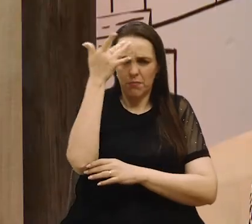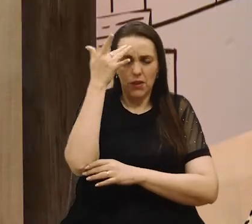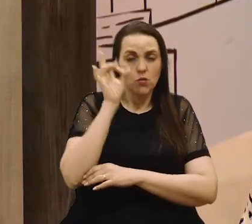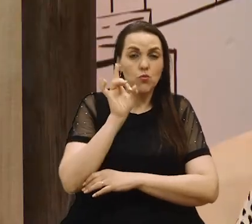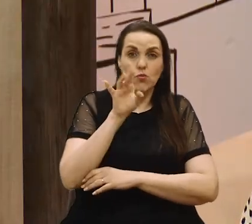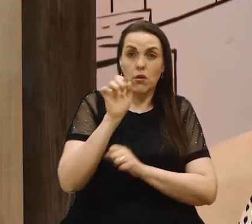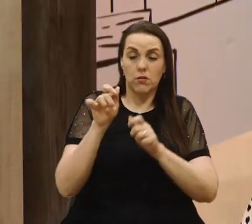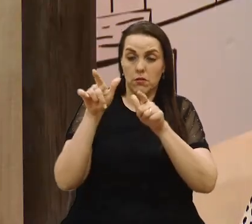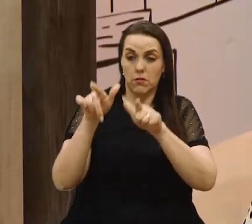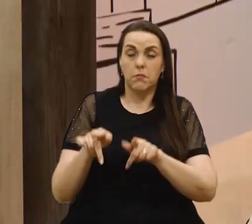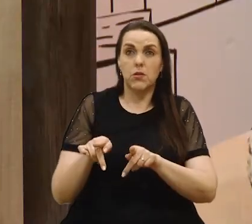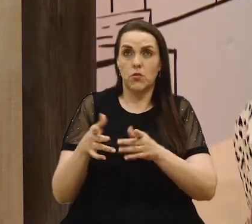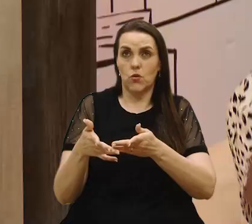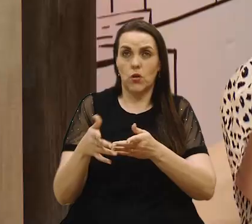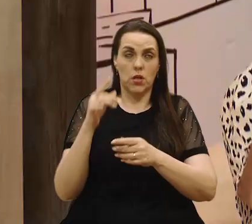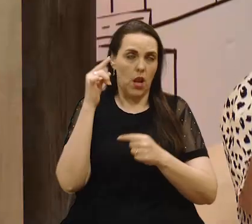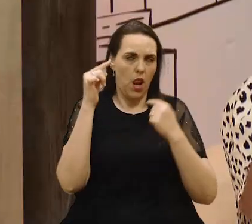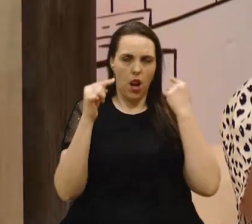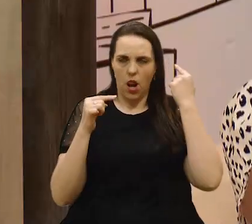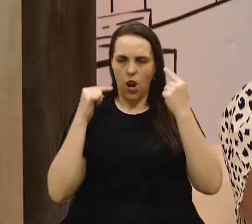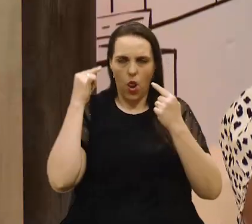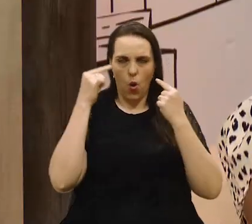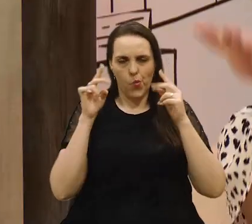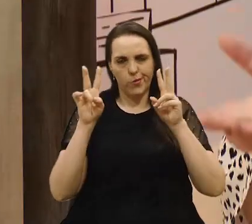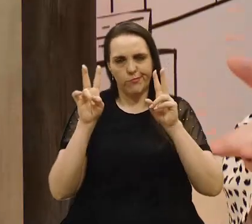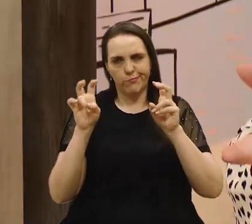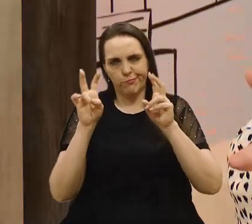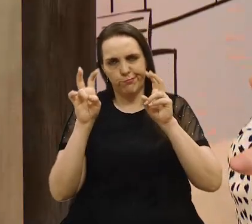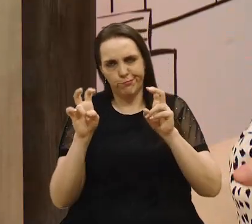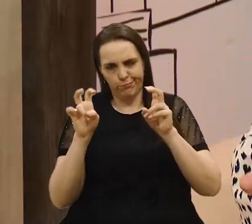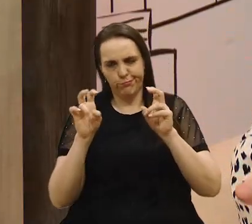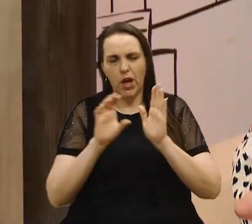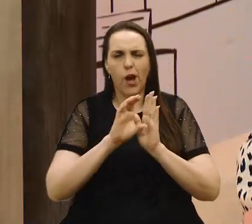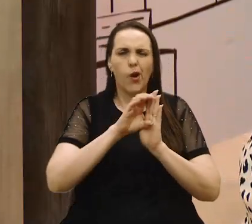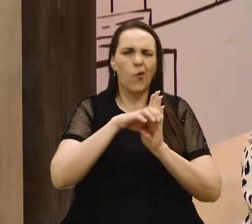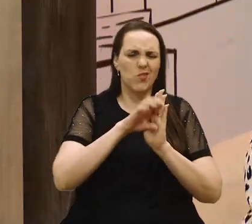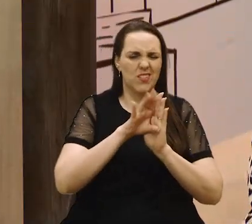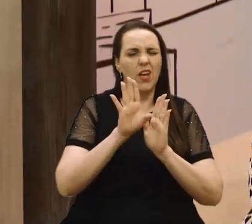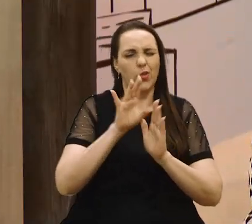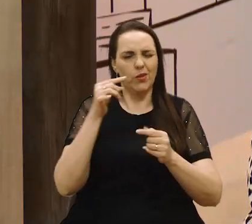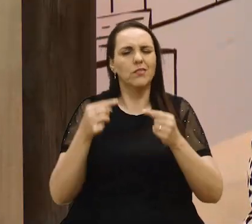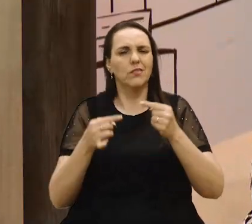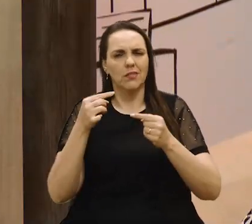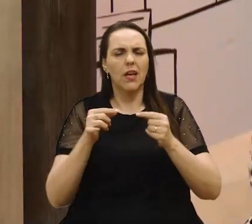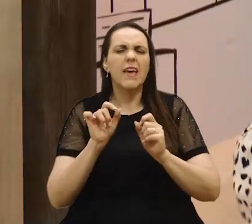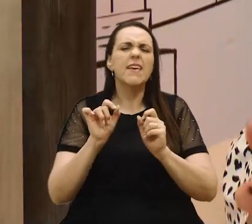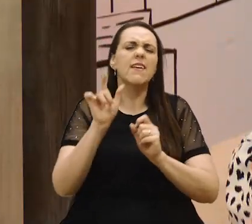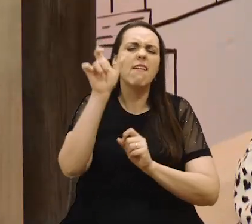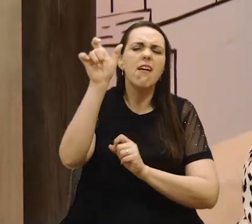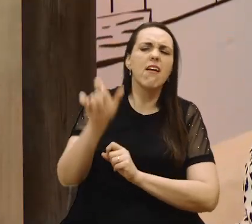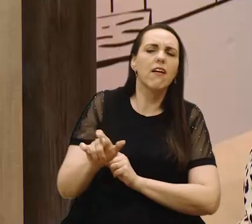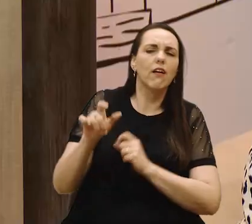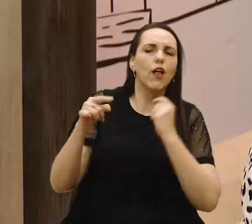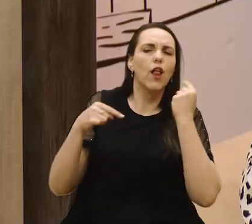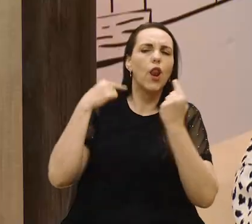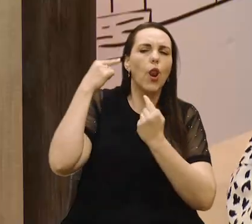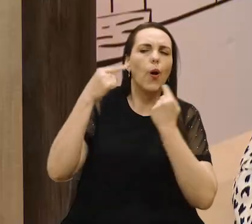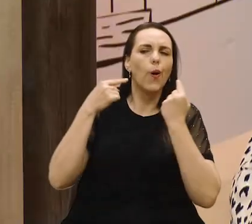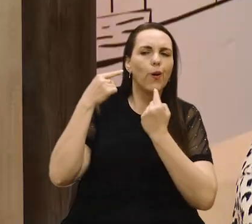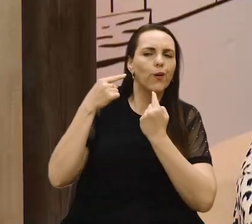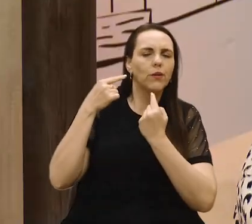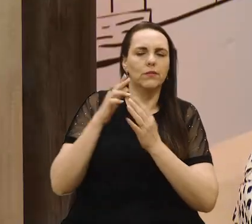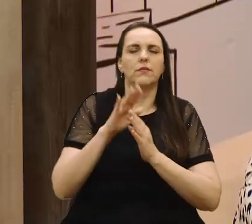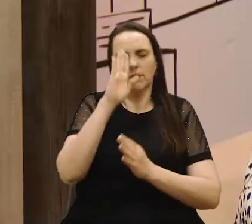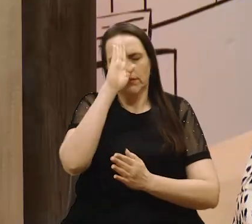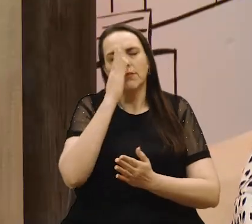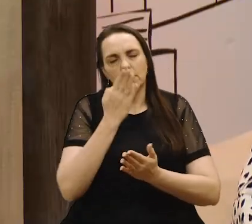só cabe àqueles que são os loucos, que é outro conceito que é debatível, né? Quem são os loucos? E